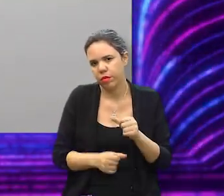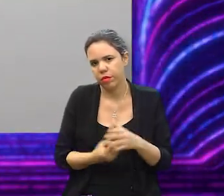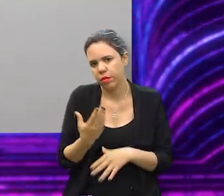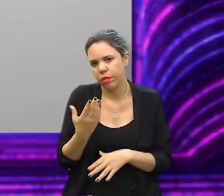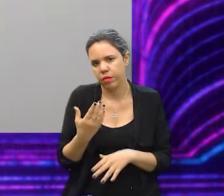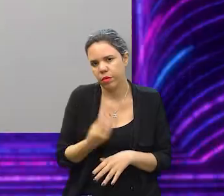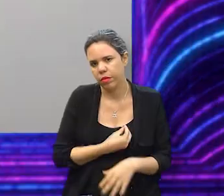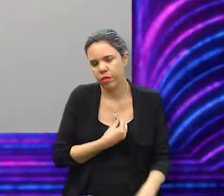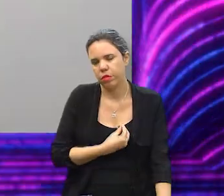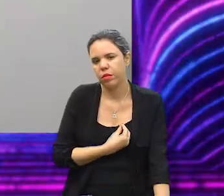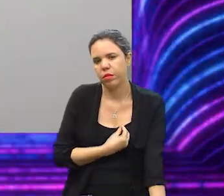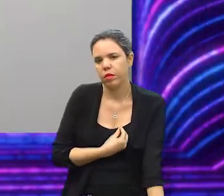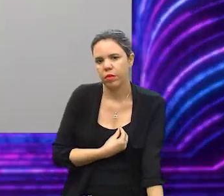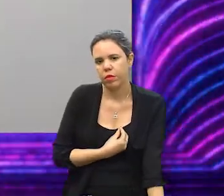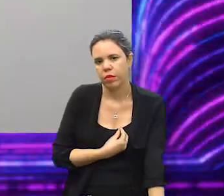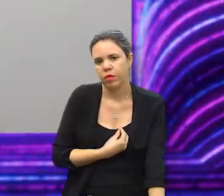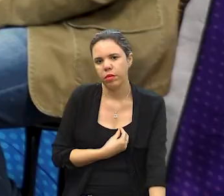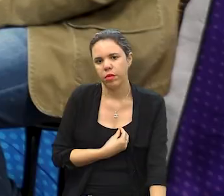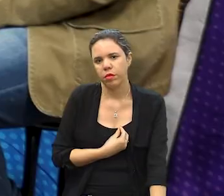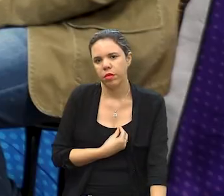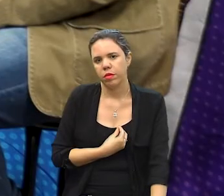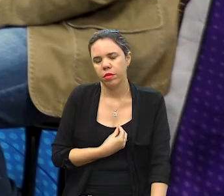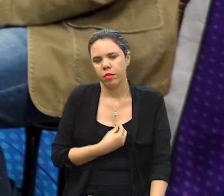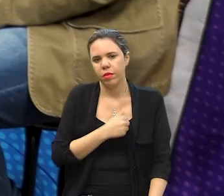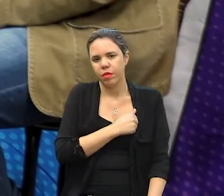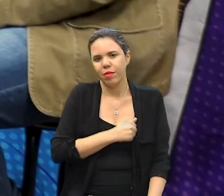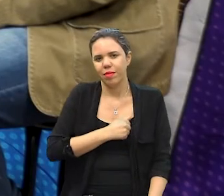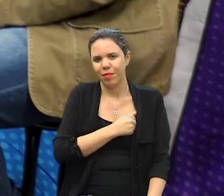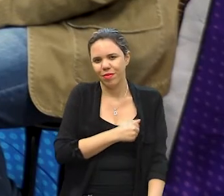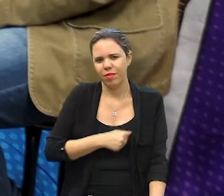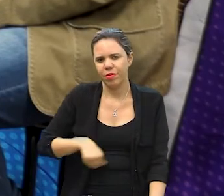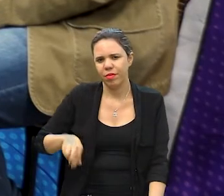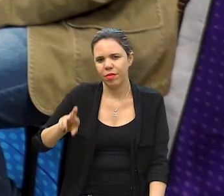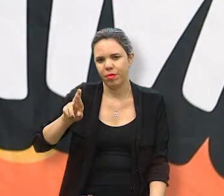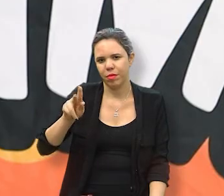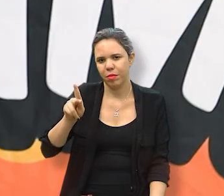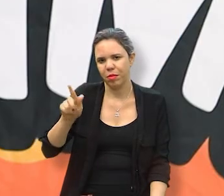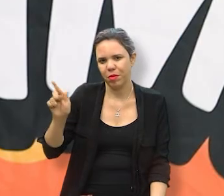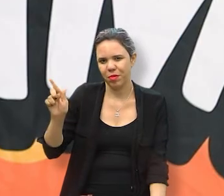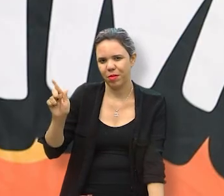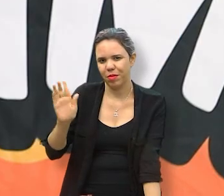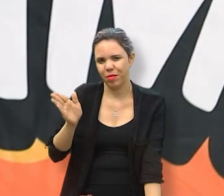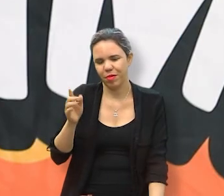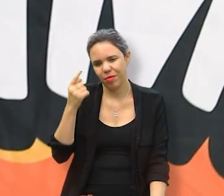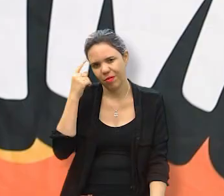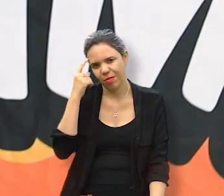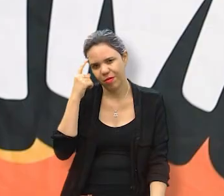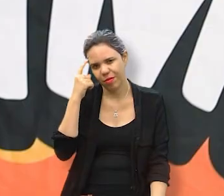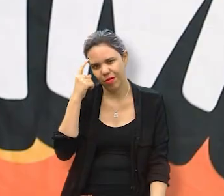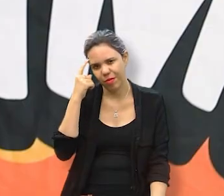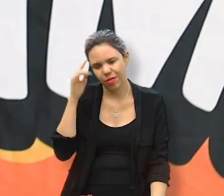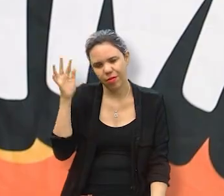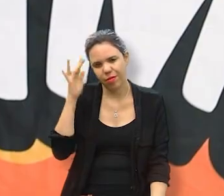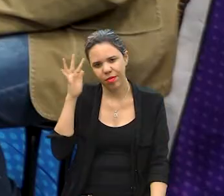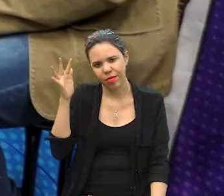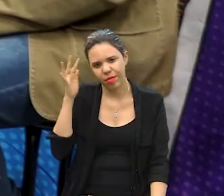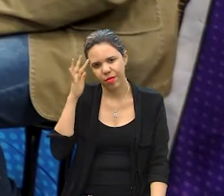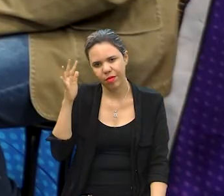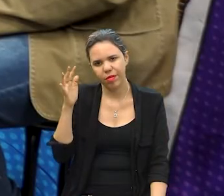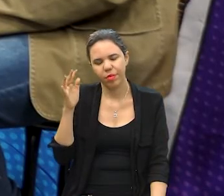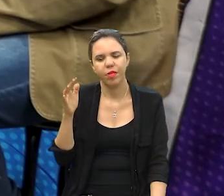nas nossas vidas. Mas que dá uma saudade de jogar RPG, dá, viu? Já parou para imaginar,